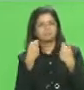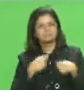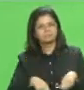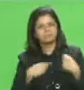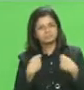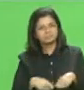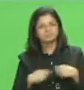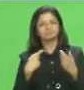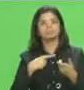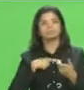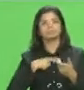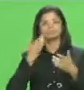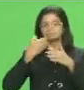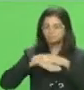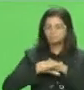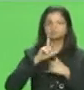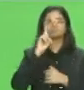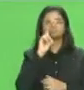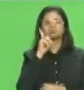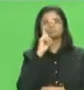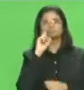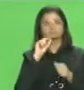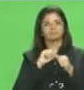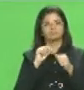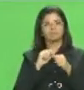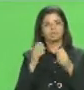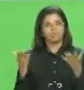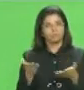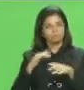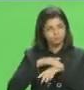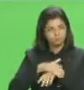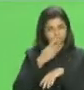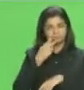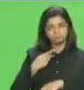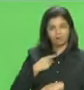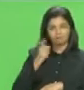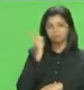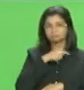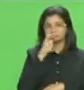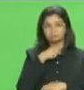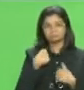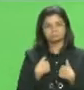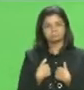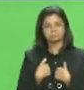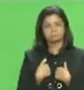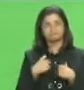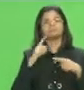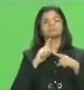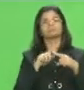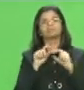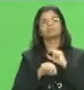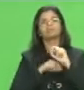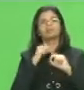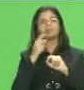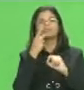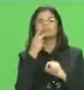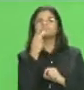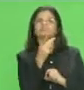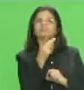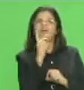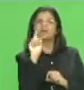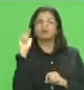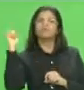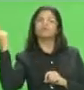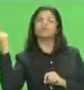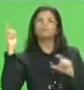cultuar na sociedade. Na noite de hoje eu fui chamado de mentiroso, por eu ter declarado em uma outra